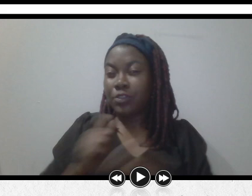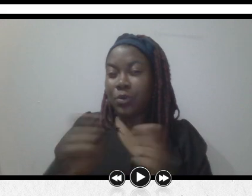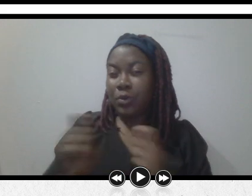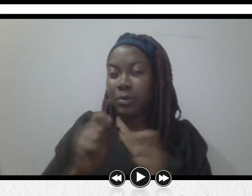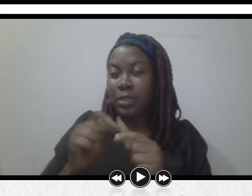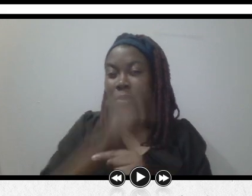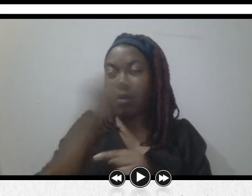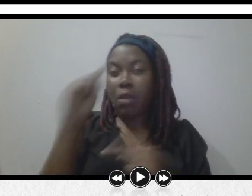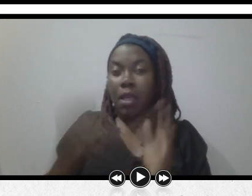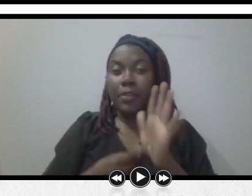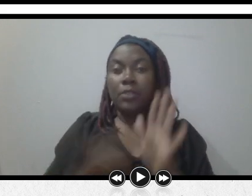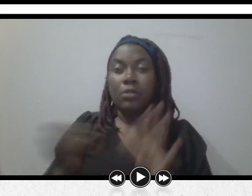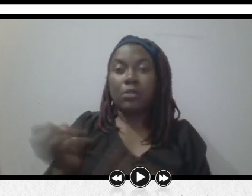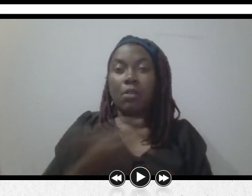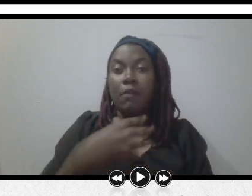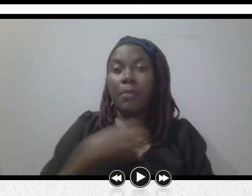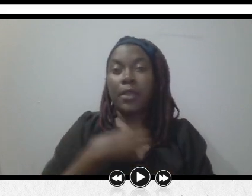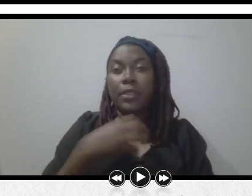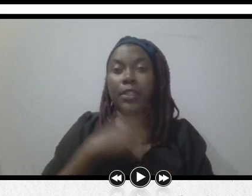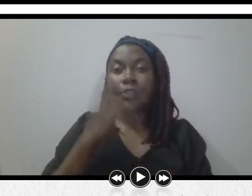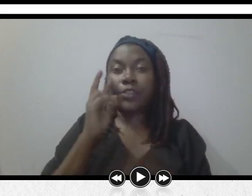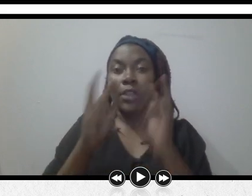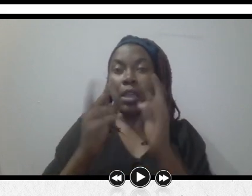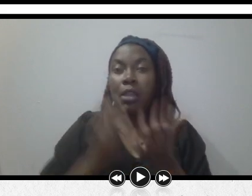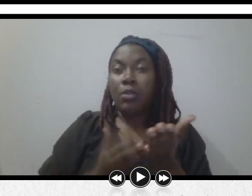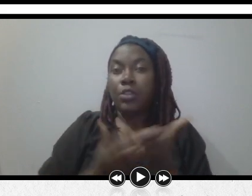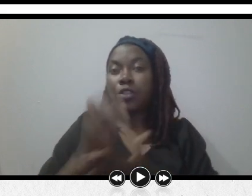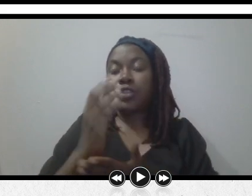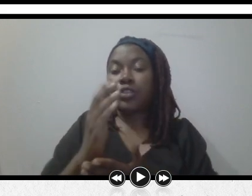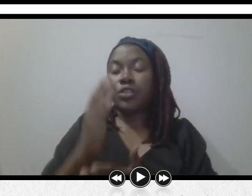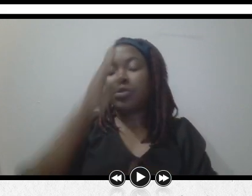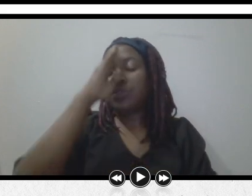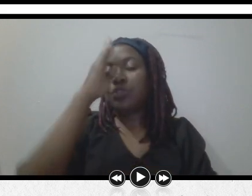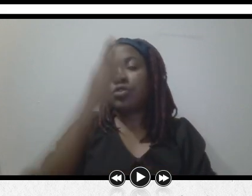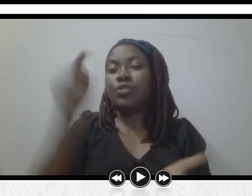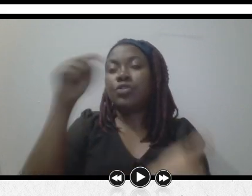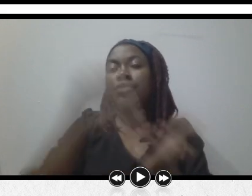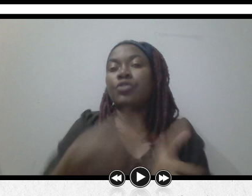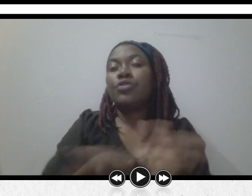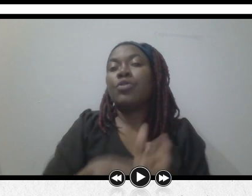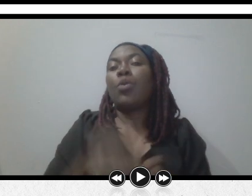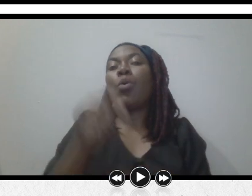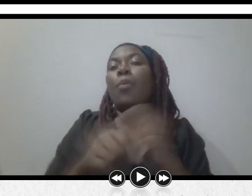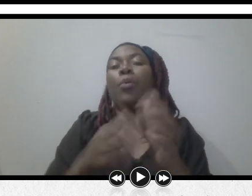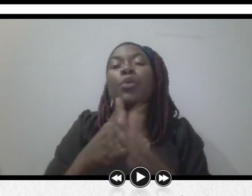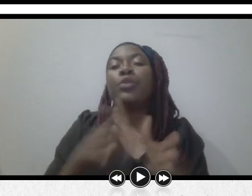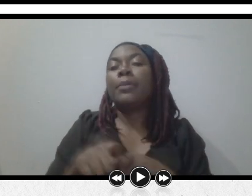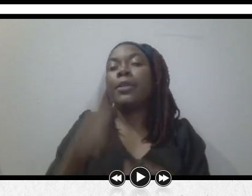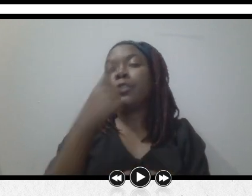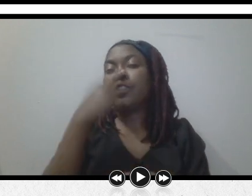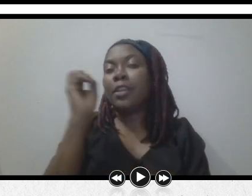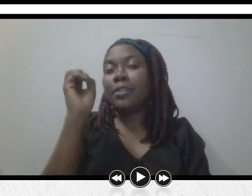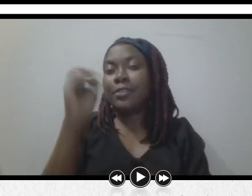sustentável. O modelo de economia circular apresenta uma nova maneira de encarar a origem e o destino do que é produzido,